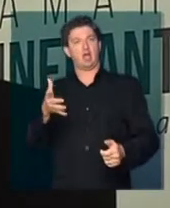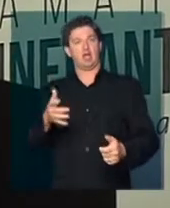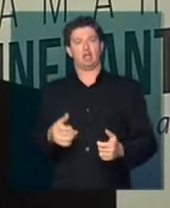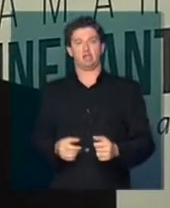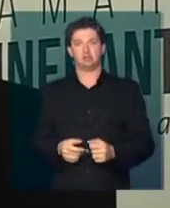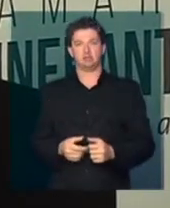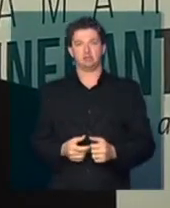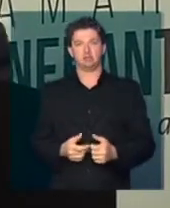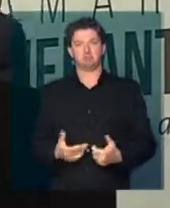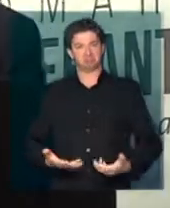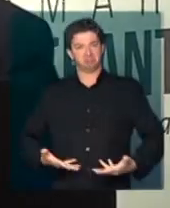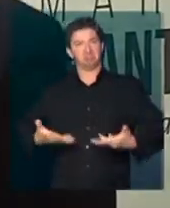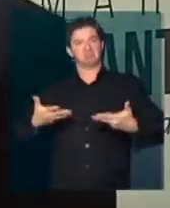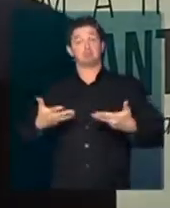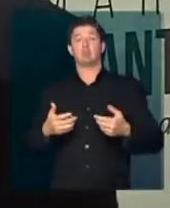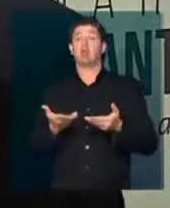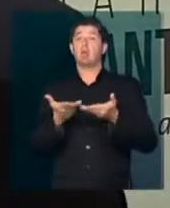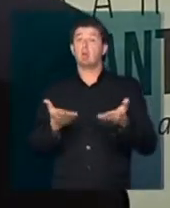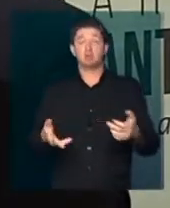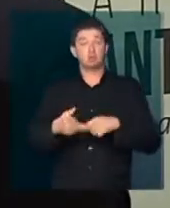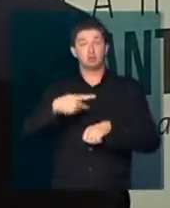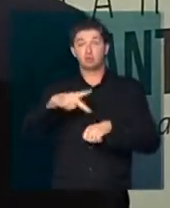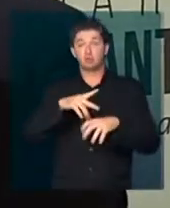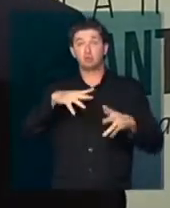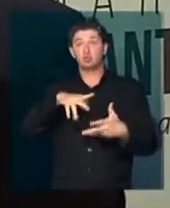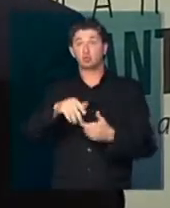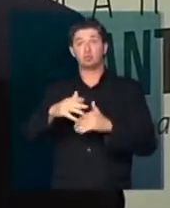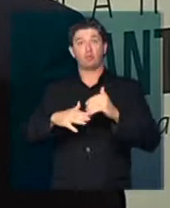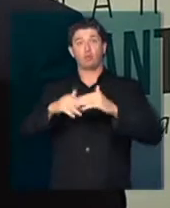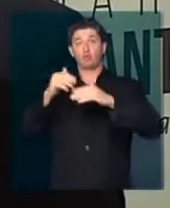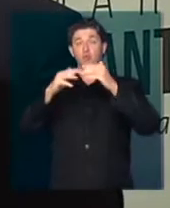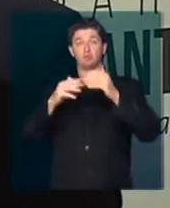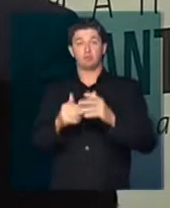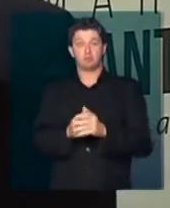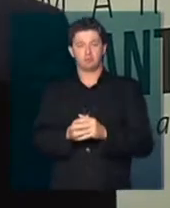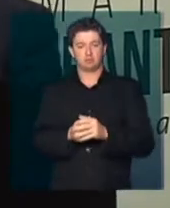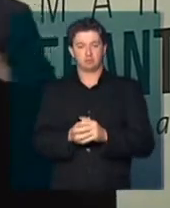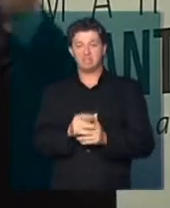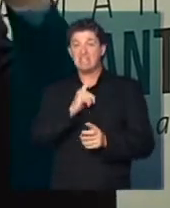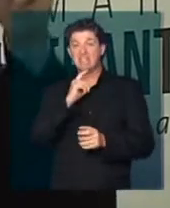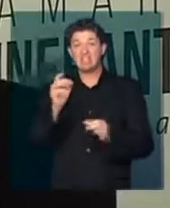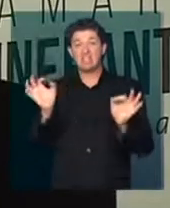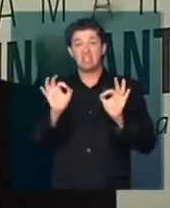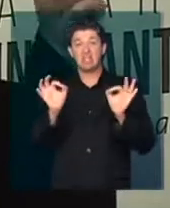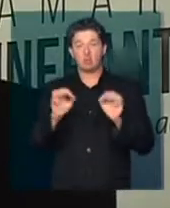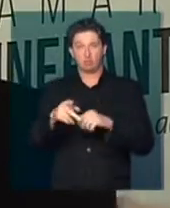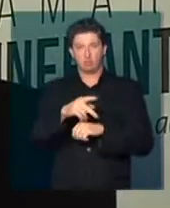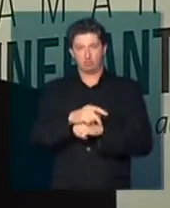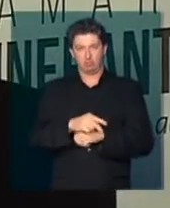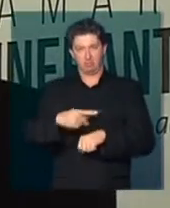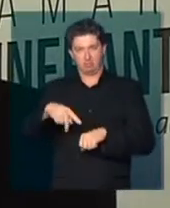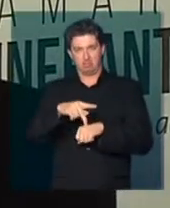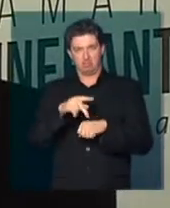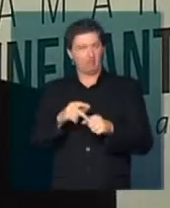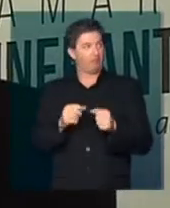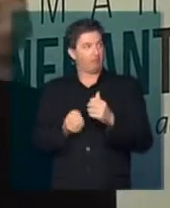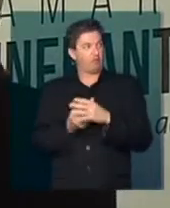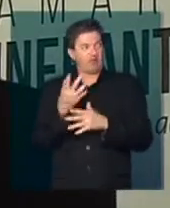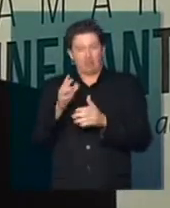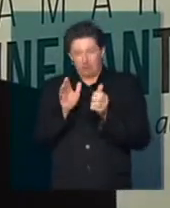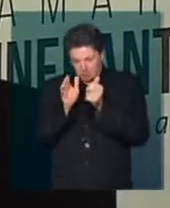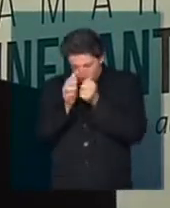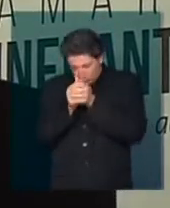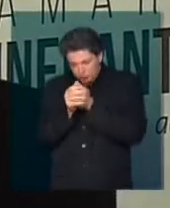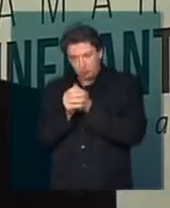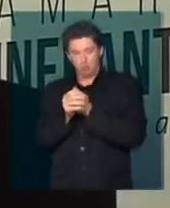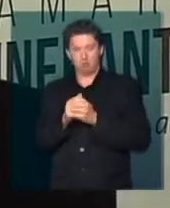audácia, e só assim as grandes nações do mundo foram construídas. Nenhuma nação foi forjada nas sombras, na lei